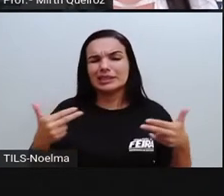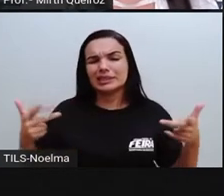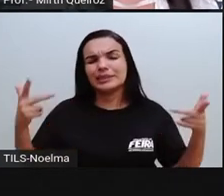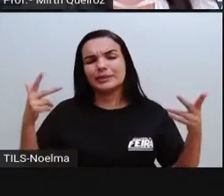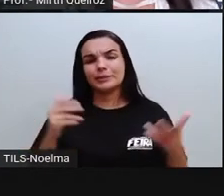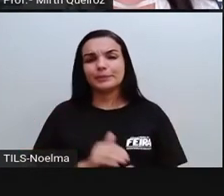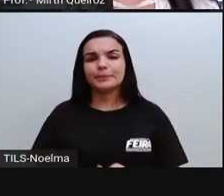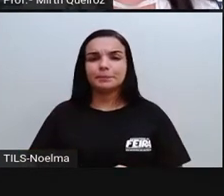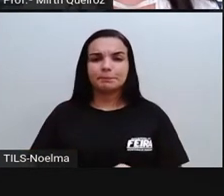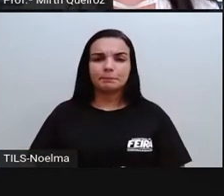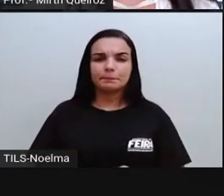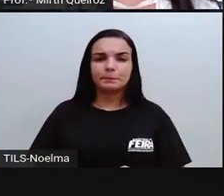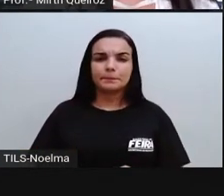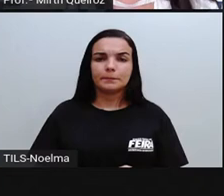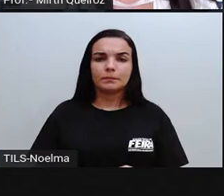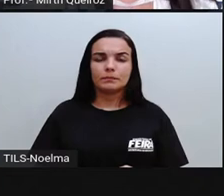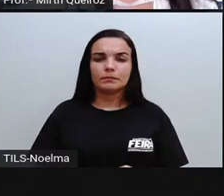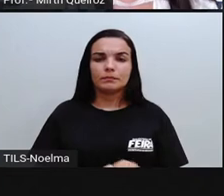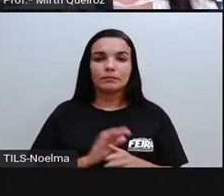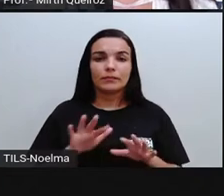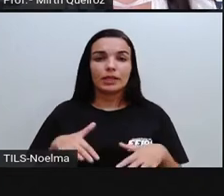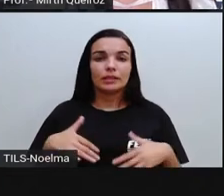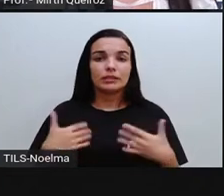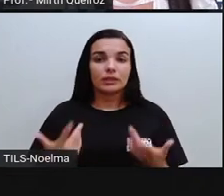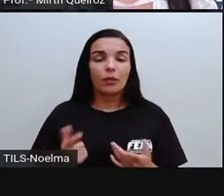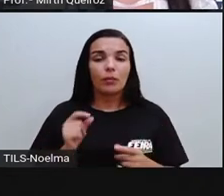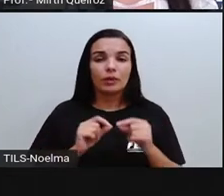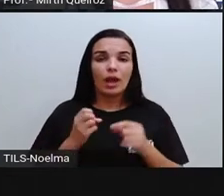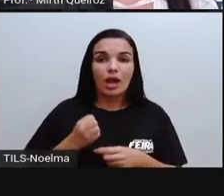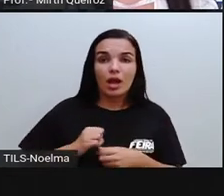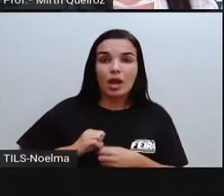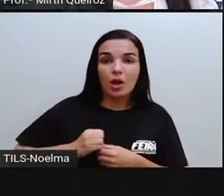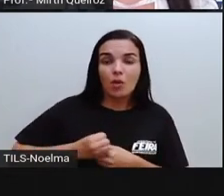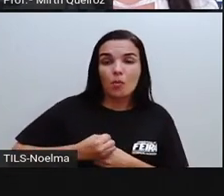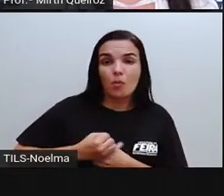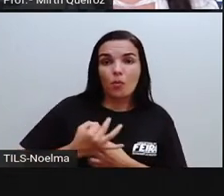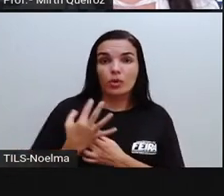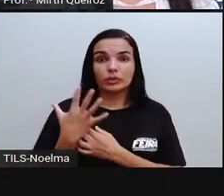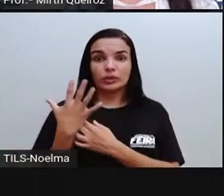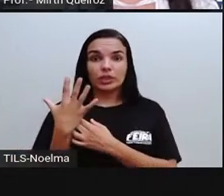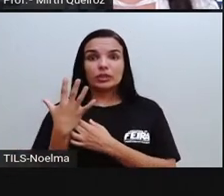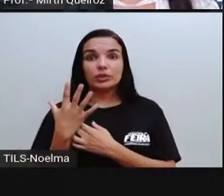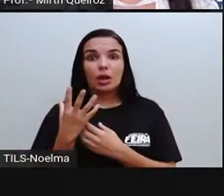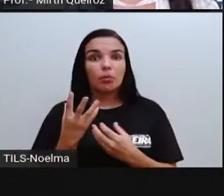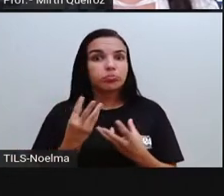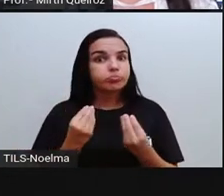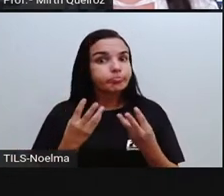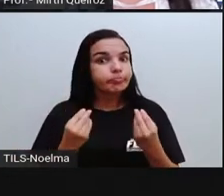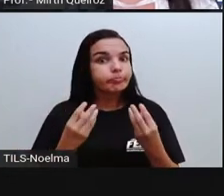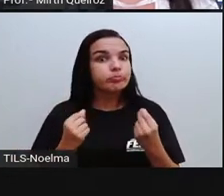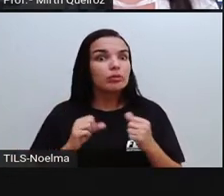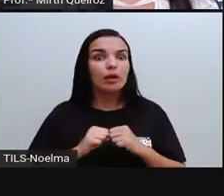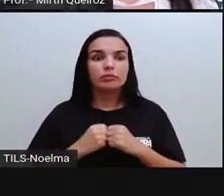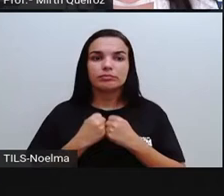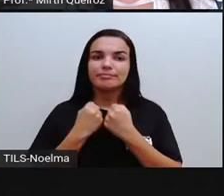materiais. Então, uma quantidade muito grande, né? Quase 50% desse lixo, então, foram